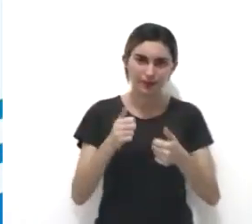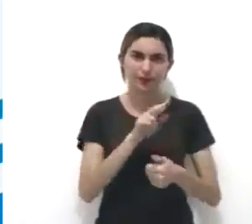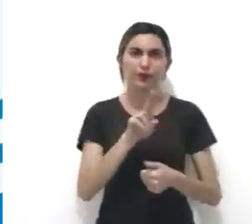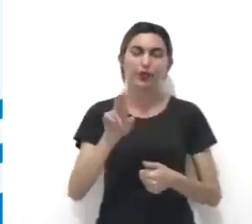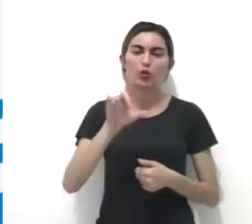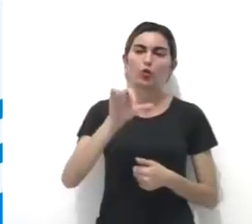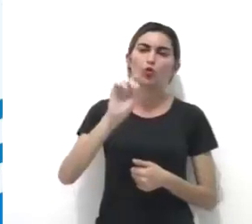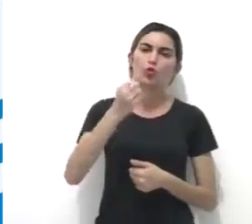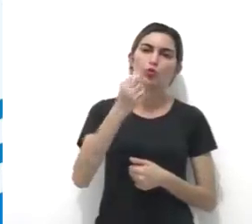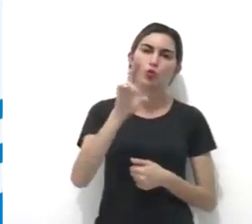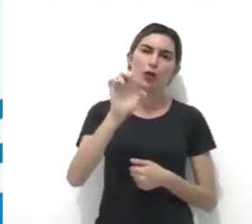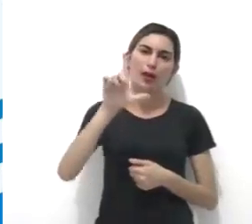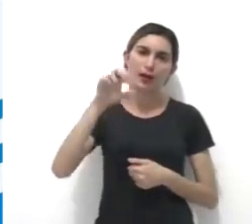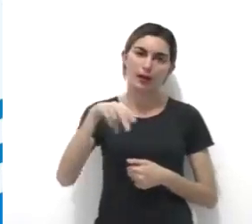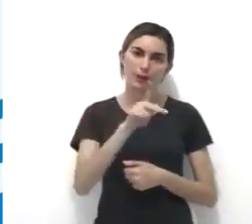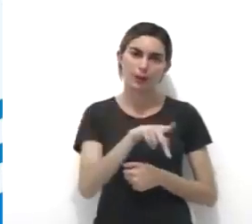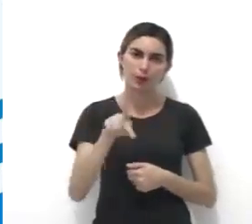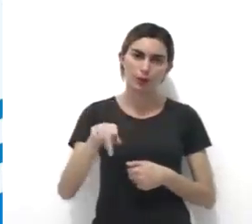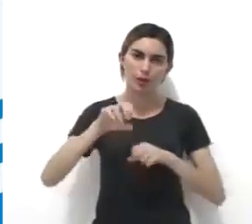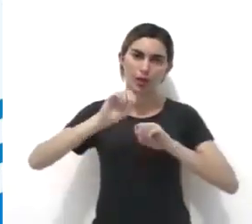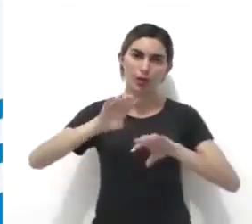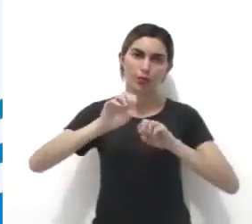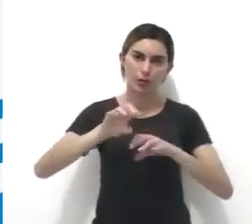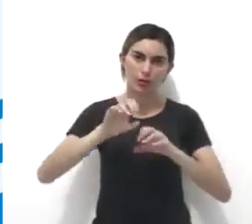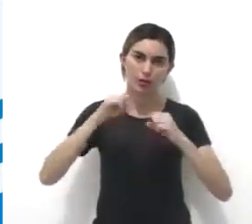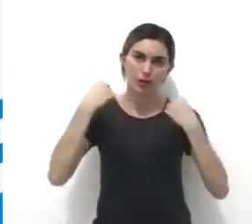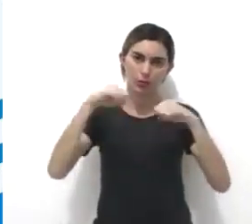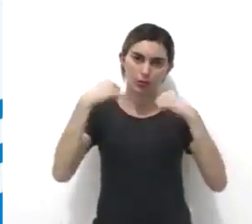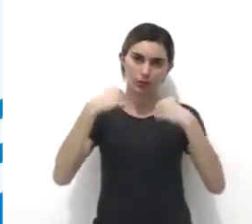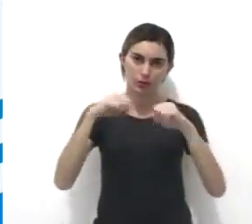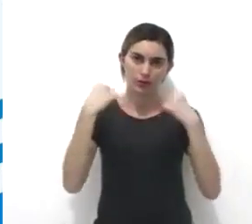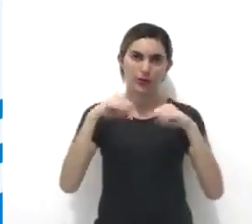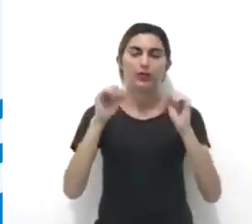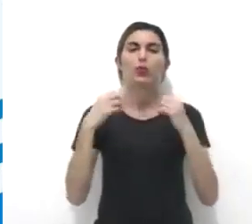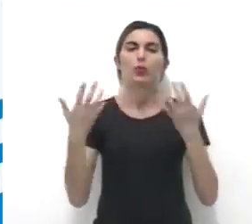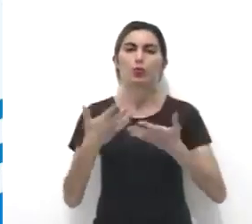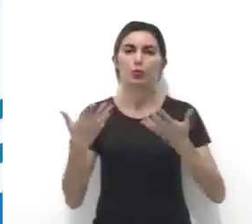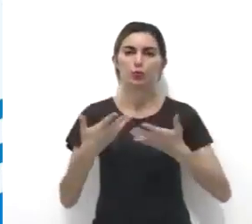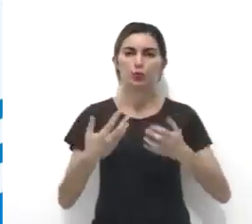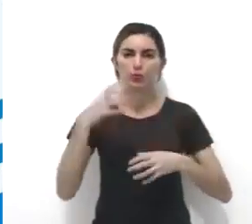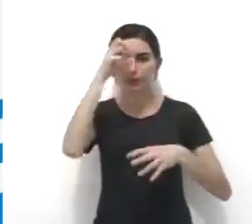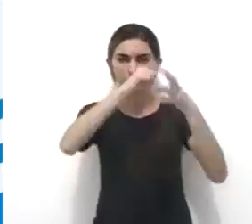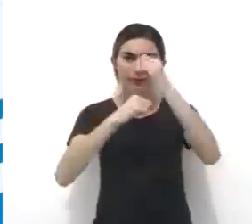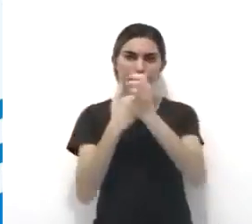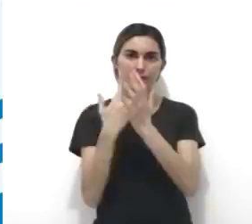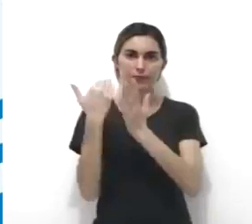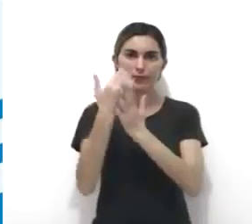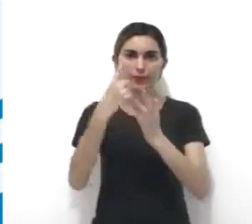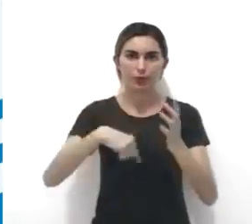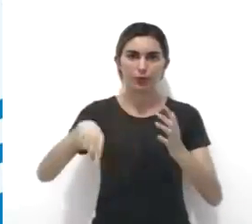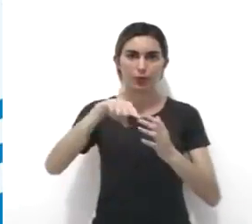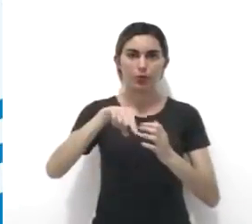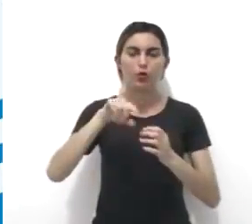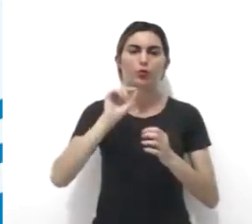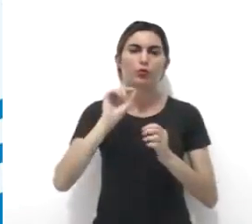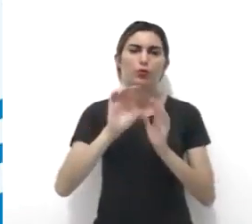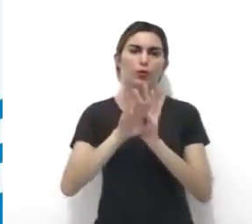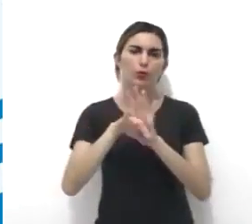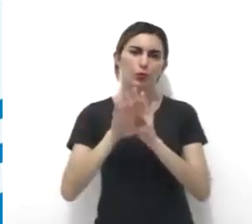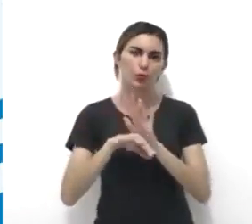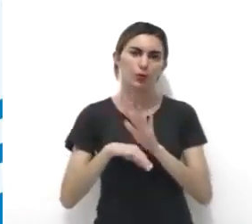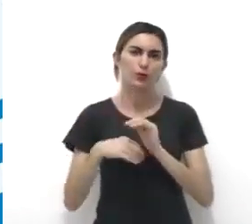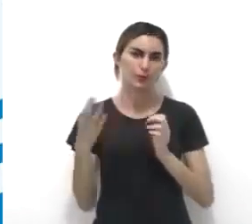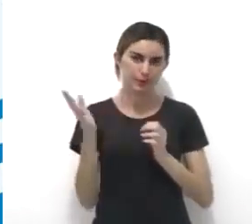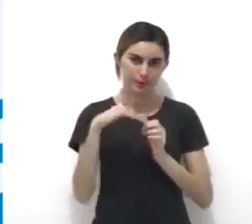Olá, meu nome é Suelen Vanessa, sou professora de Educação Física e estaremos hoje aprendendo um pouco mais do nosso componente